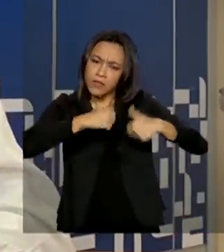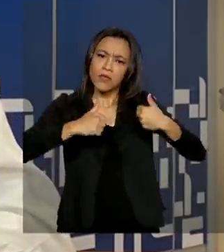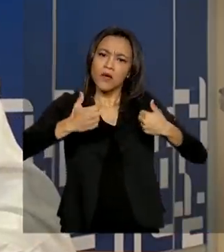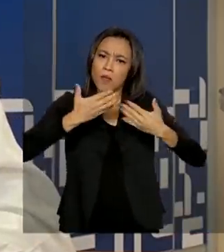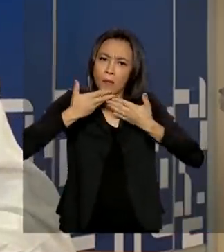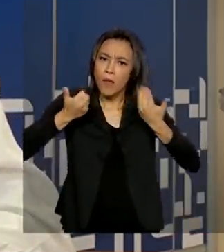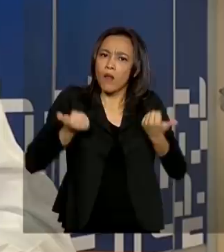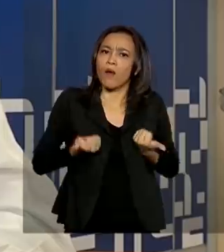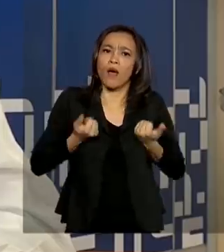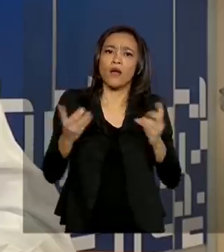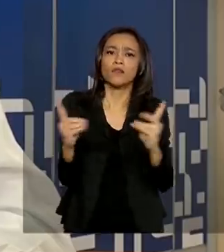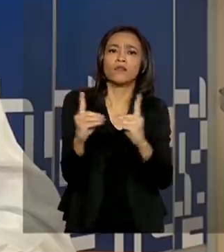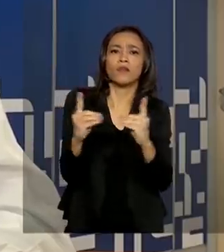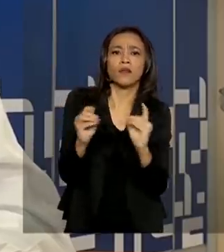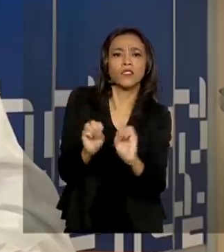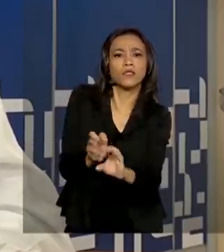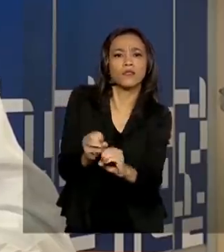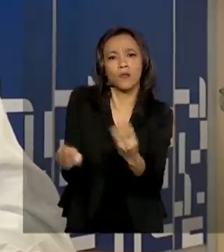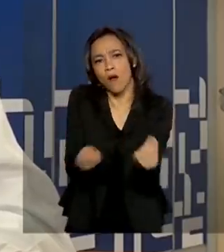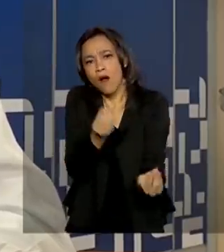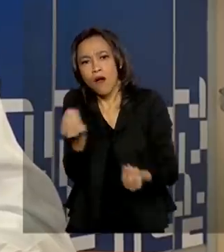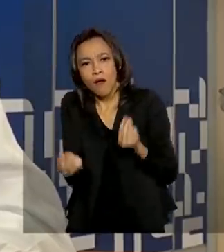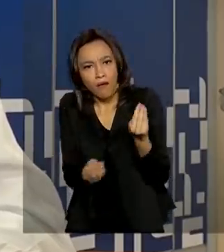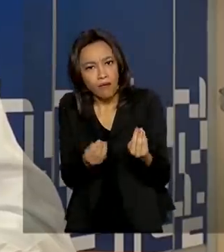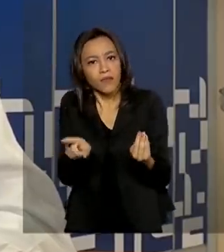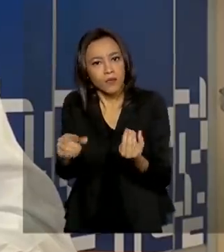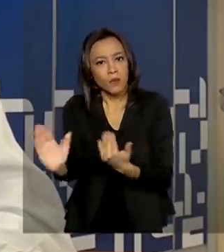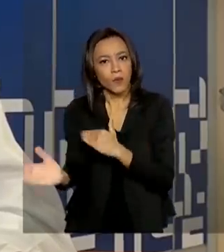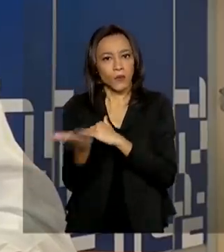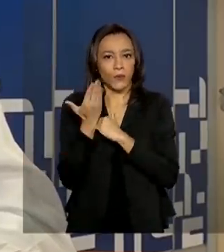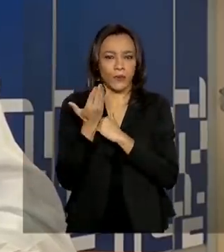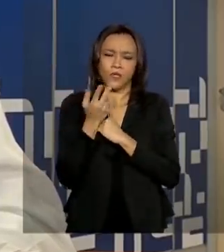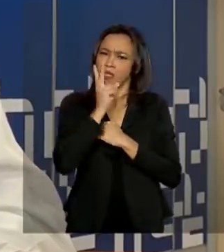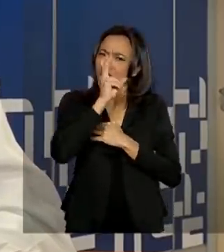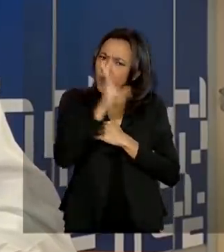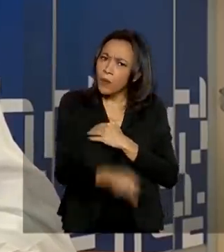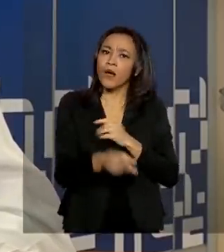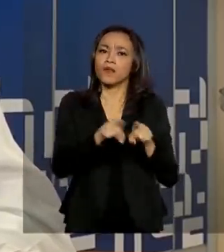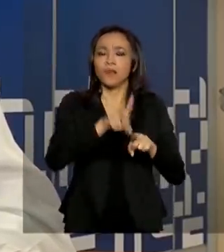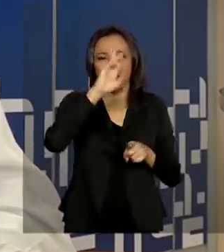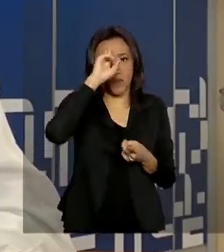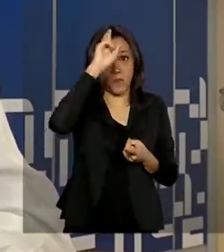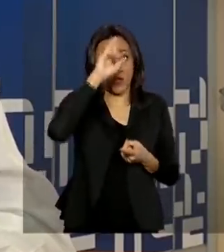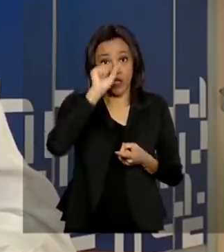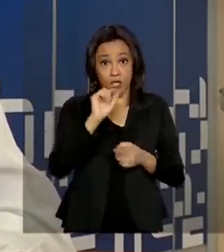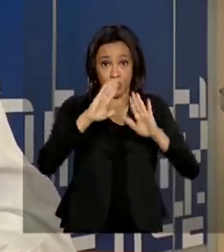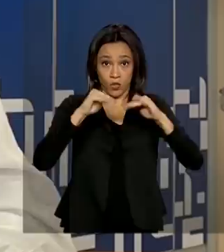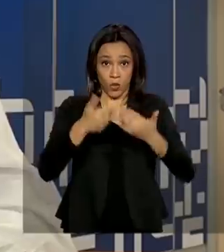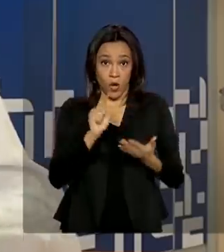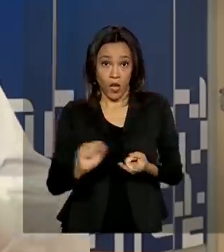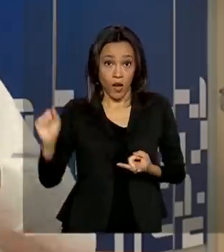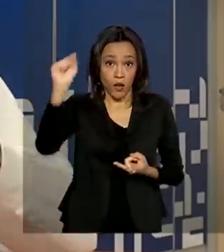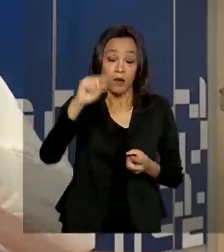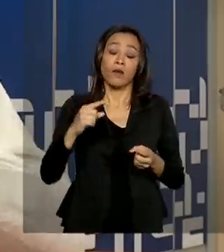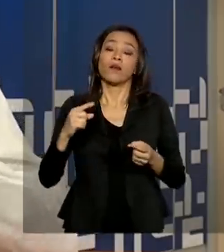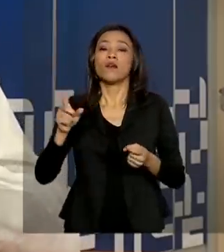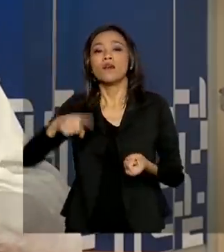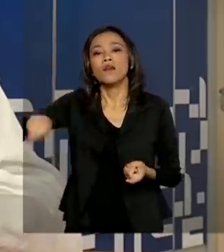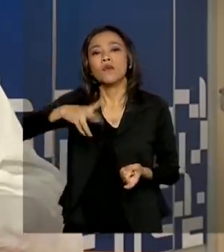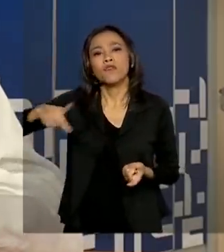a sua aula. Da mesma forma, os diretores, junto com seus professores, nas suas reuniões de classe,